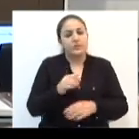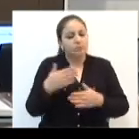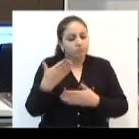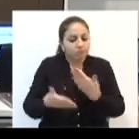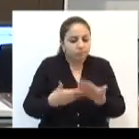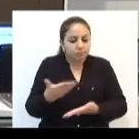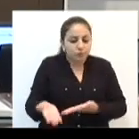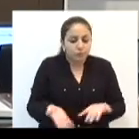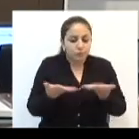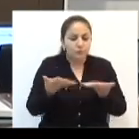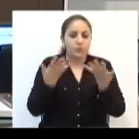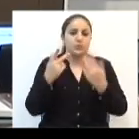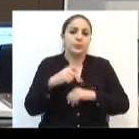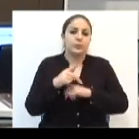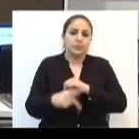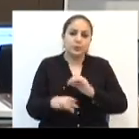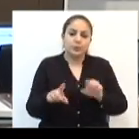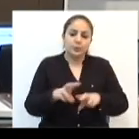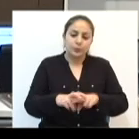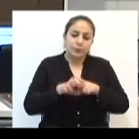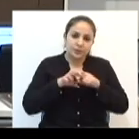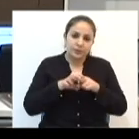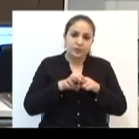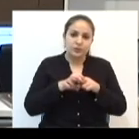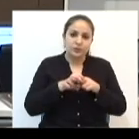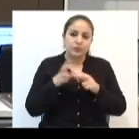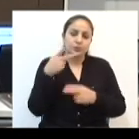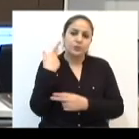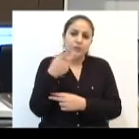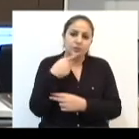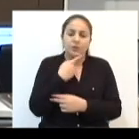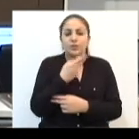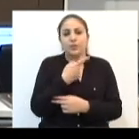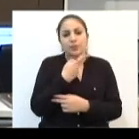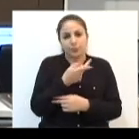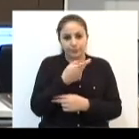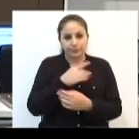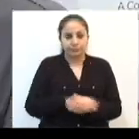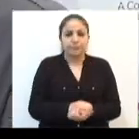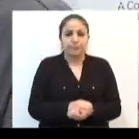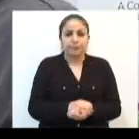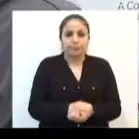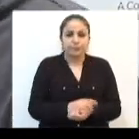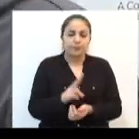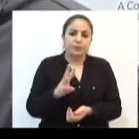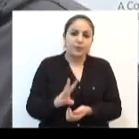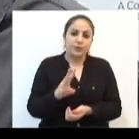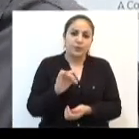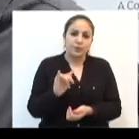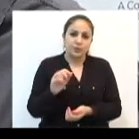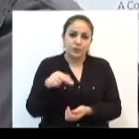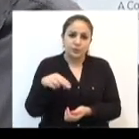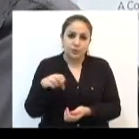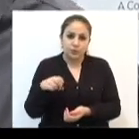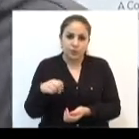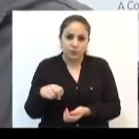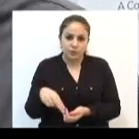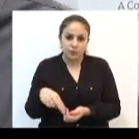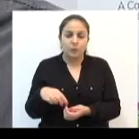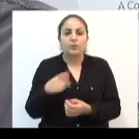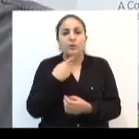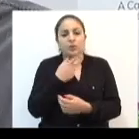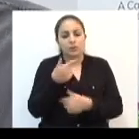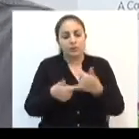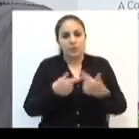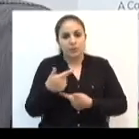E foi assim que o orador do Grande Expediente pautou o seu pronunciamento. Wilson Liu ressaltou o trabalho de uma